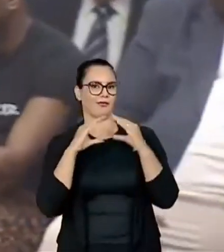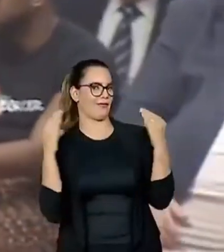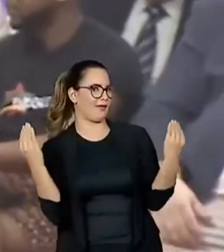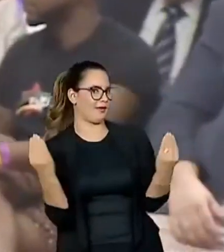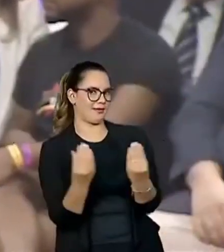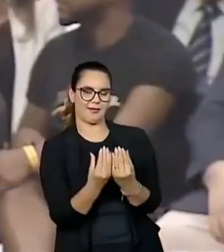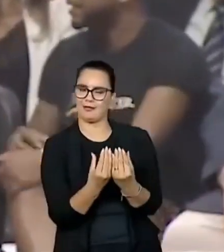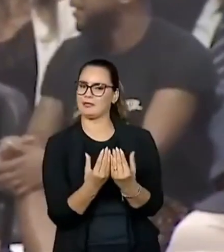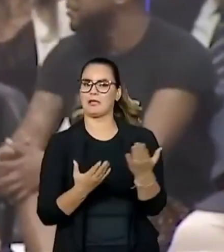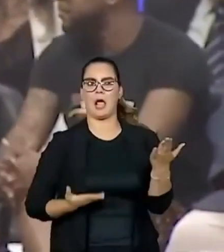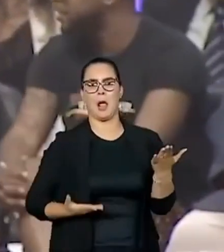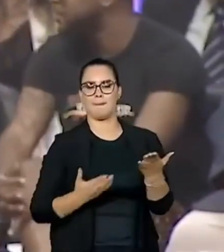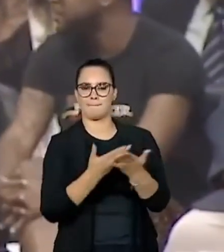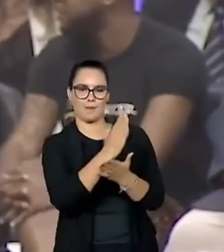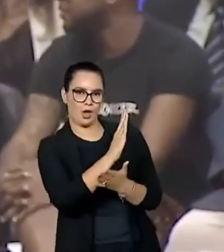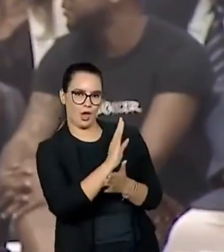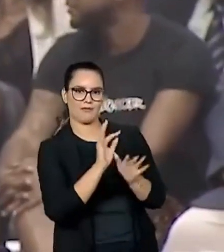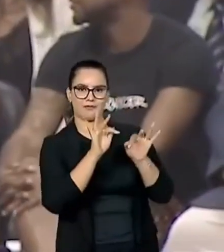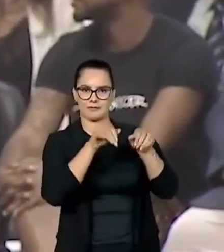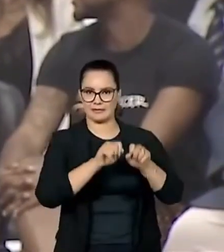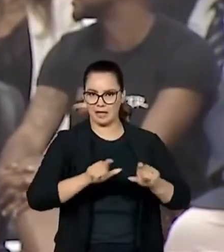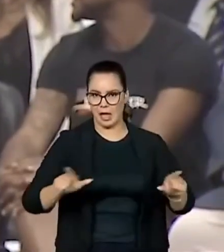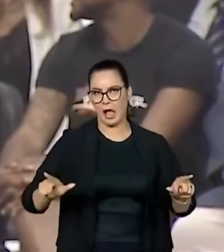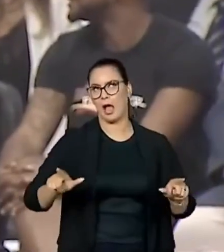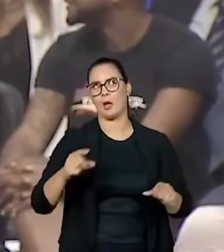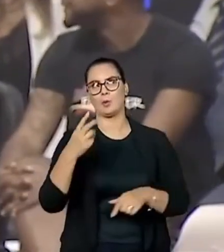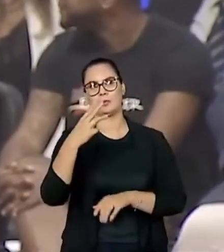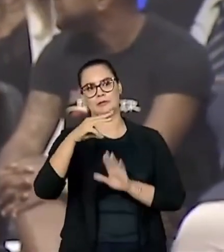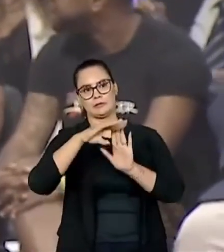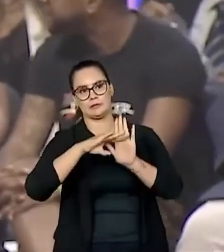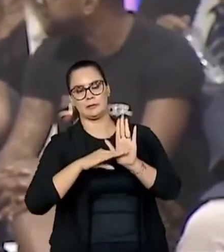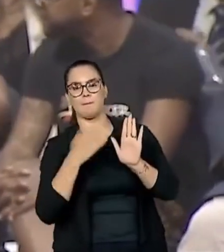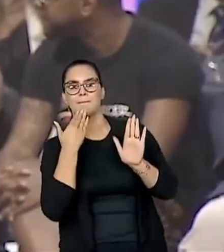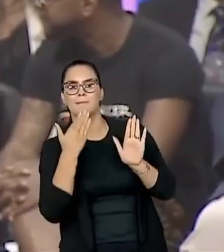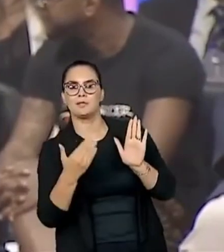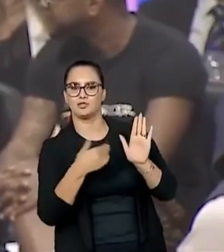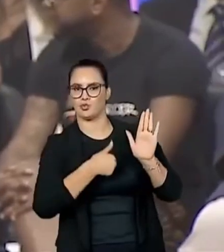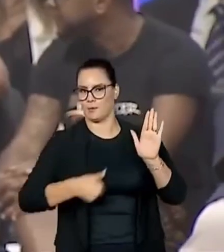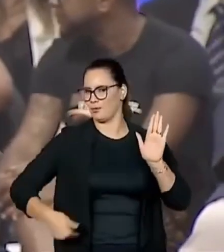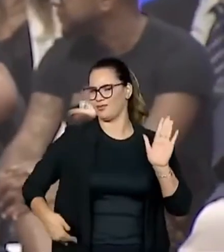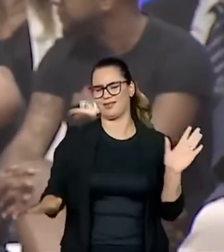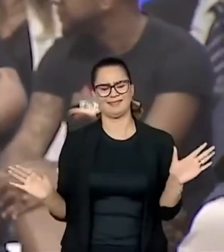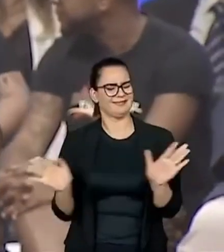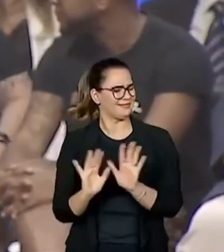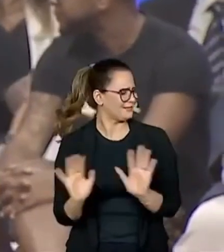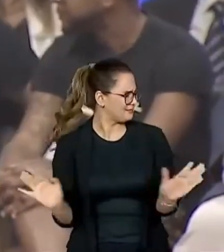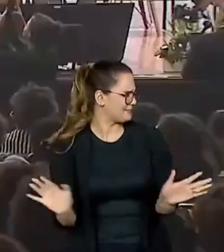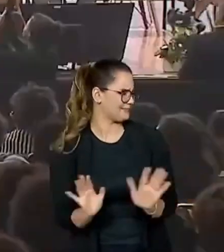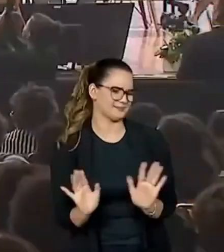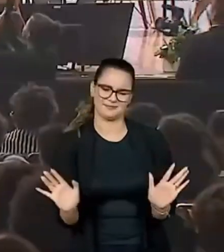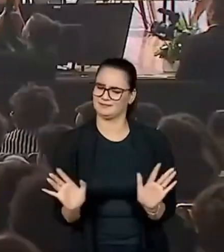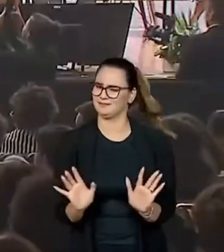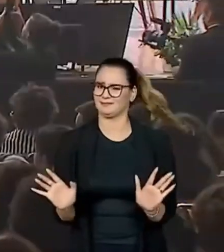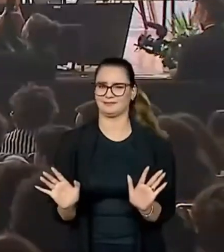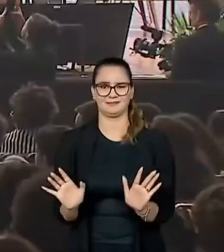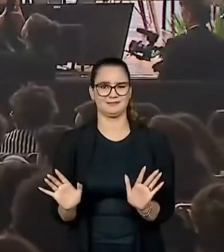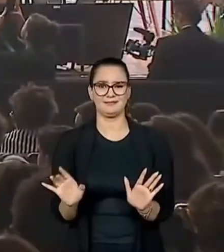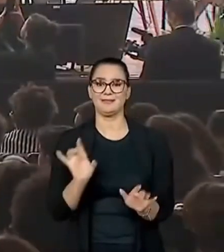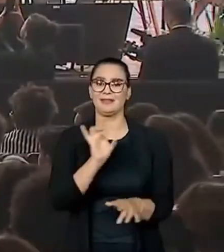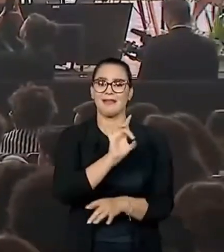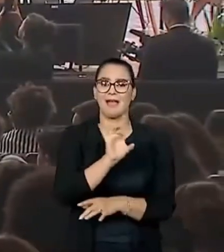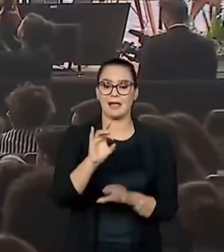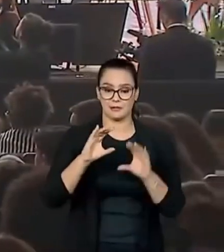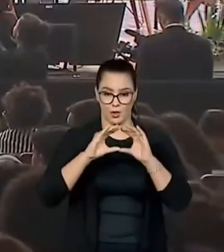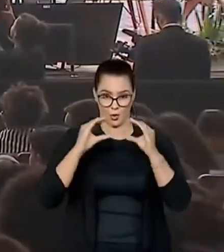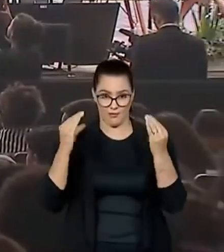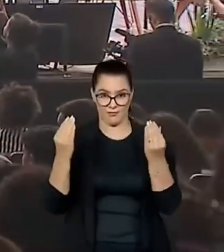conferência que aprove no final dela mais três pedidos para o governo. Não. Cada conferência